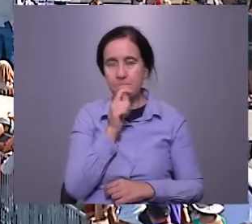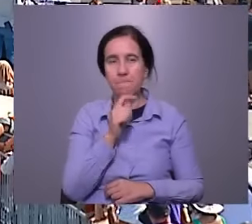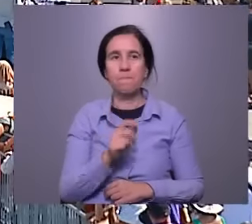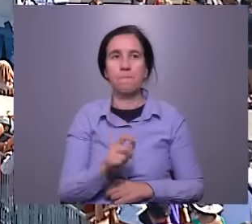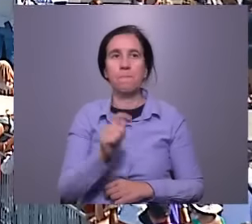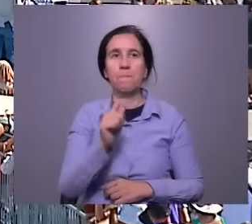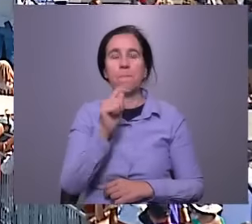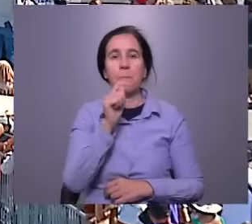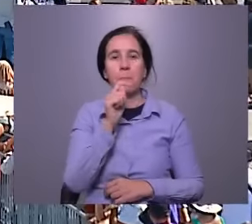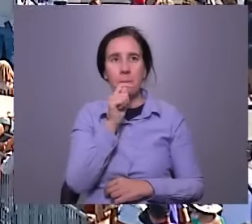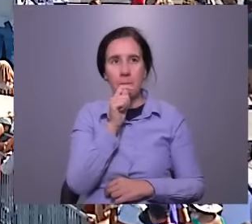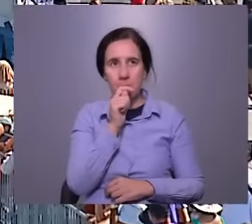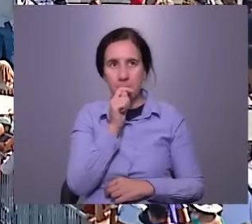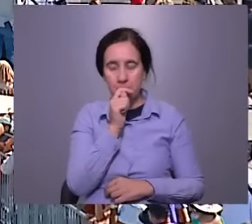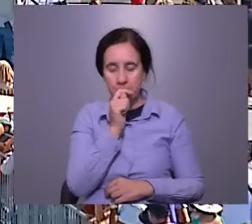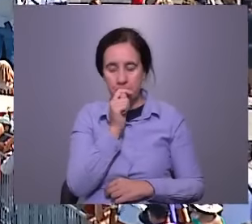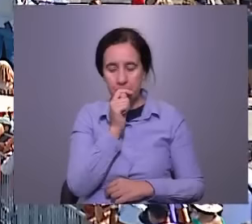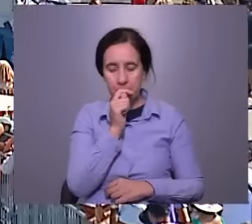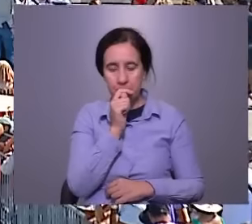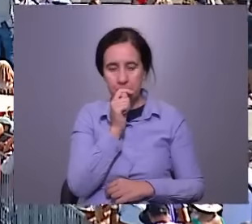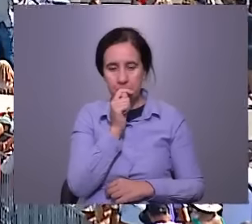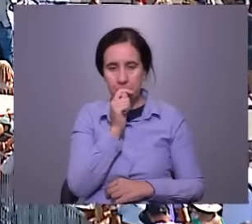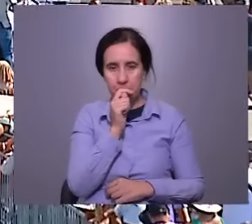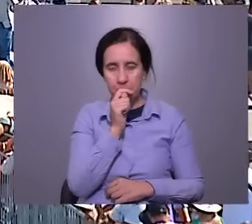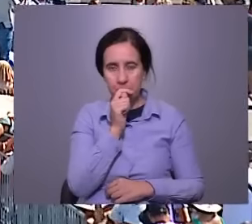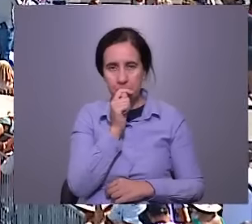por todos os séculos dos